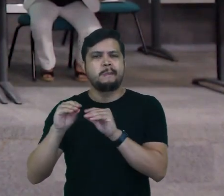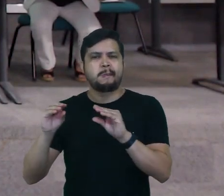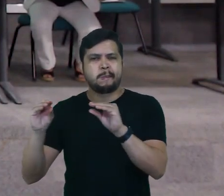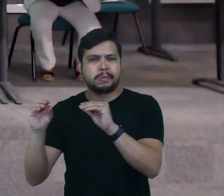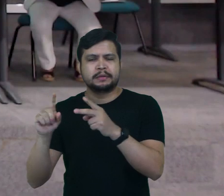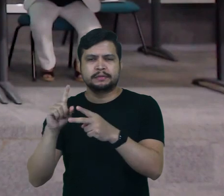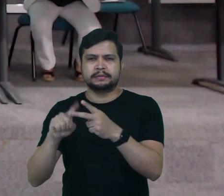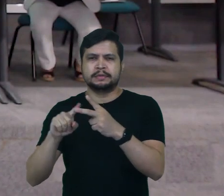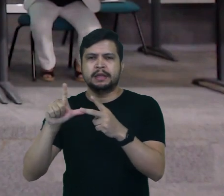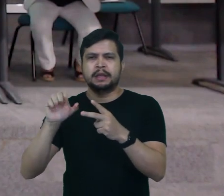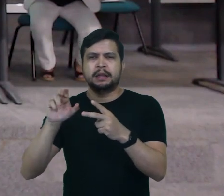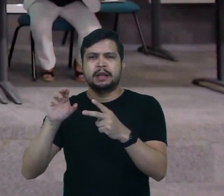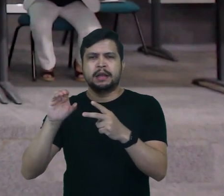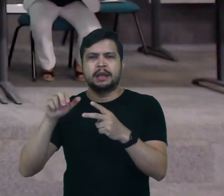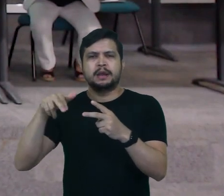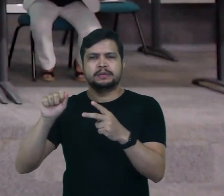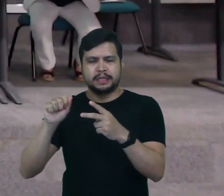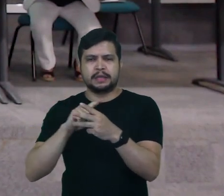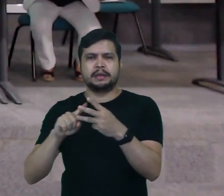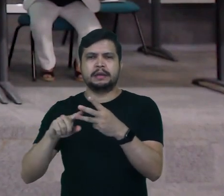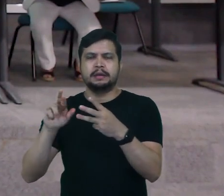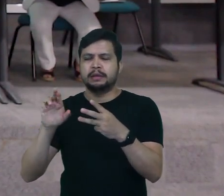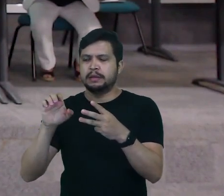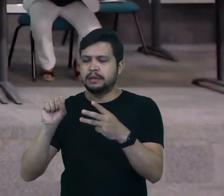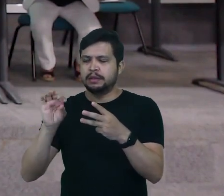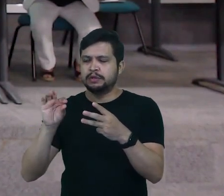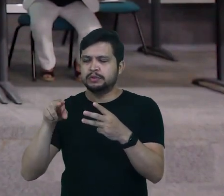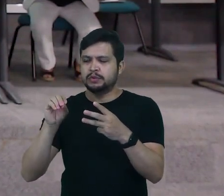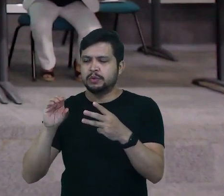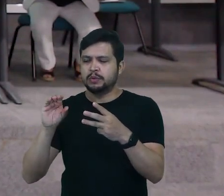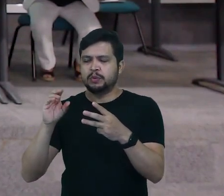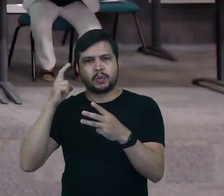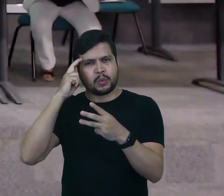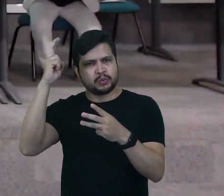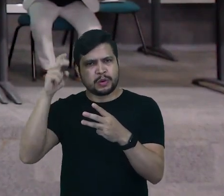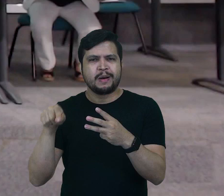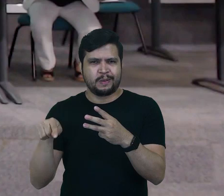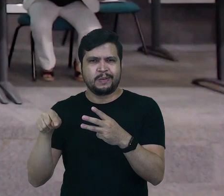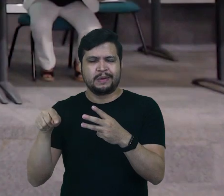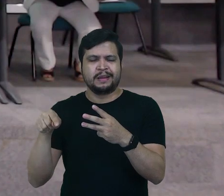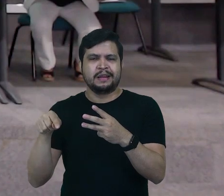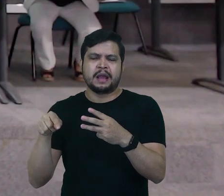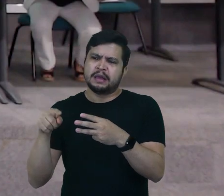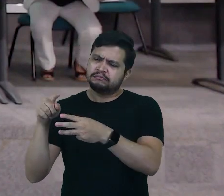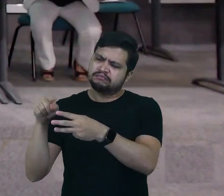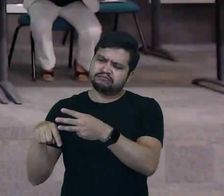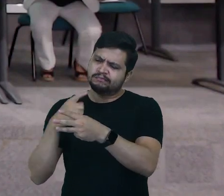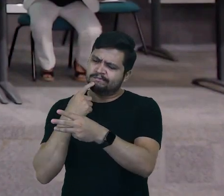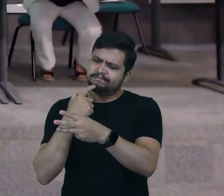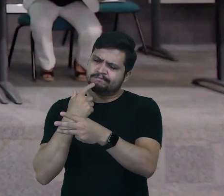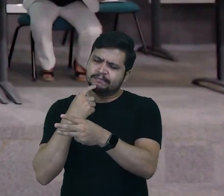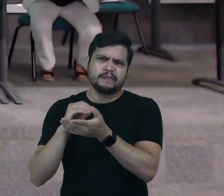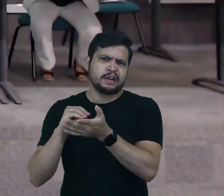com a leucena que eles tinham e mais um restolho cultural. Eu falei, gente, mas tem um pouco mais aí, né? E aí a gente